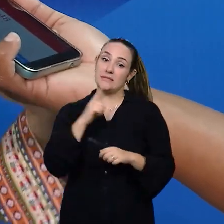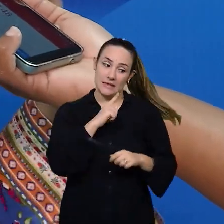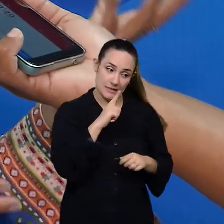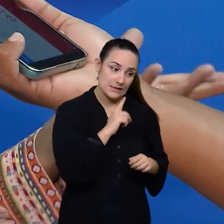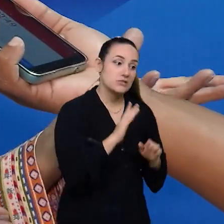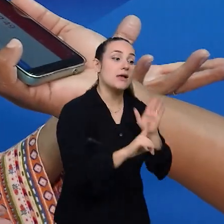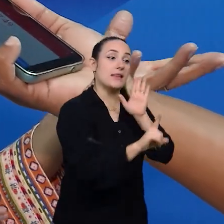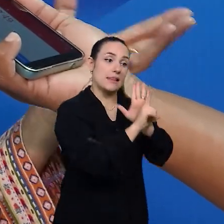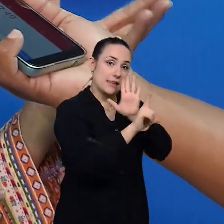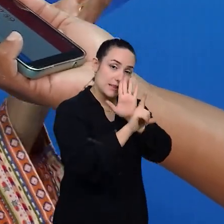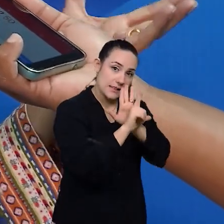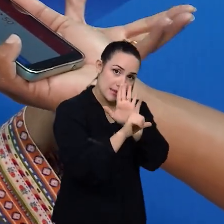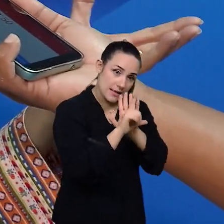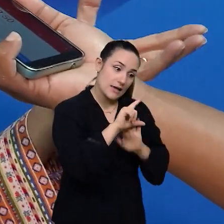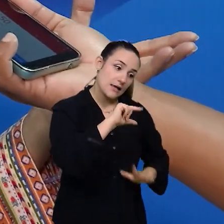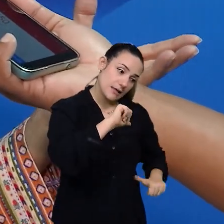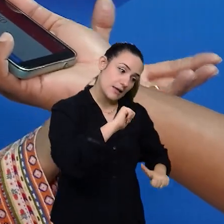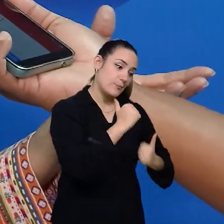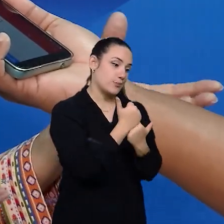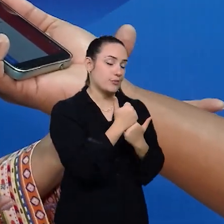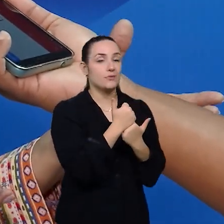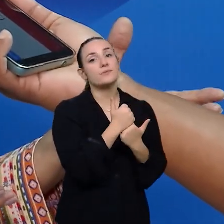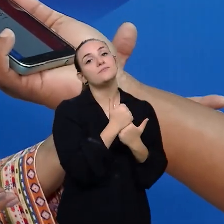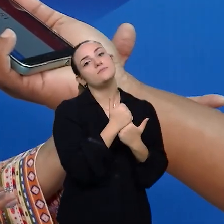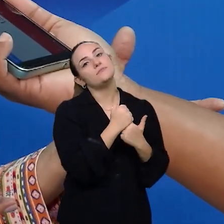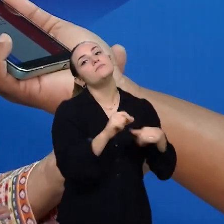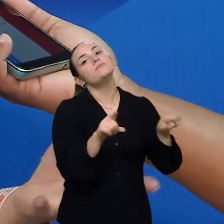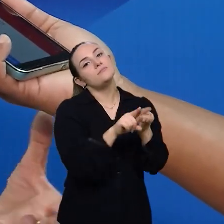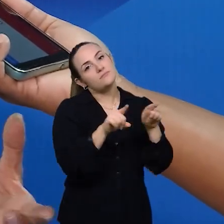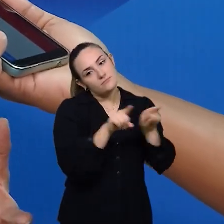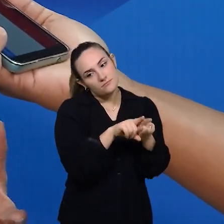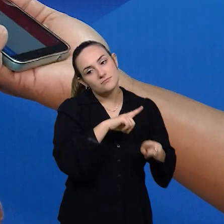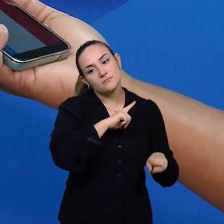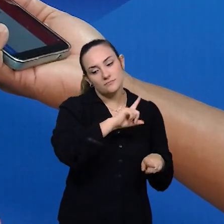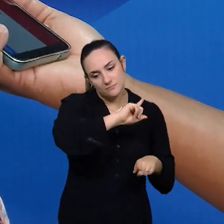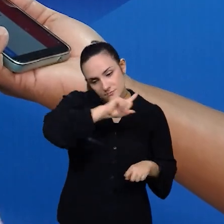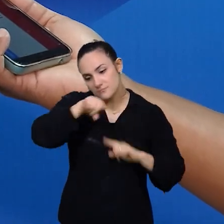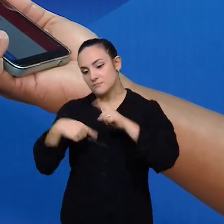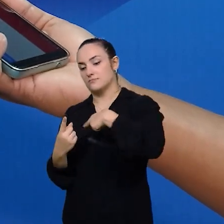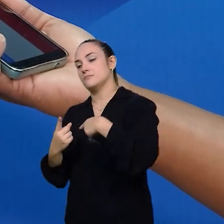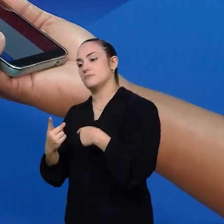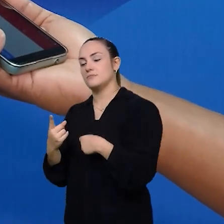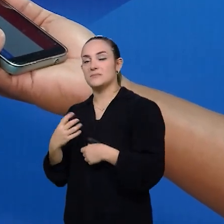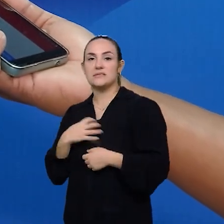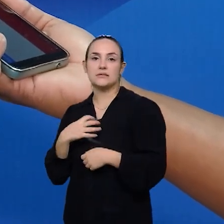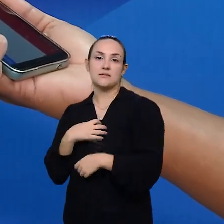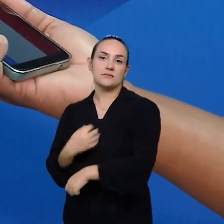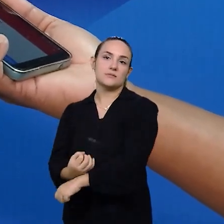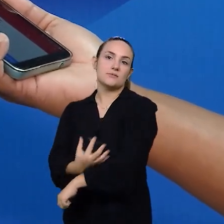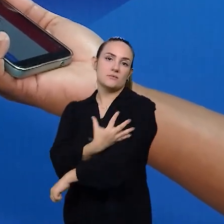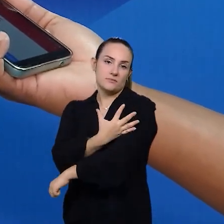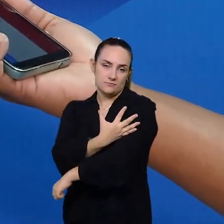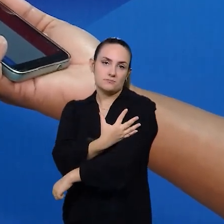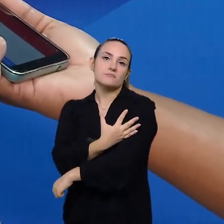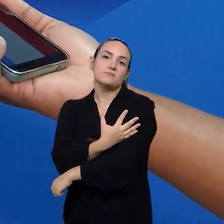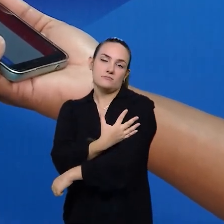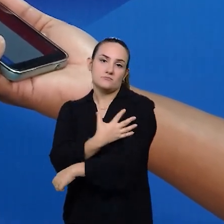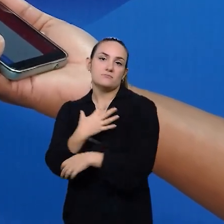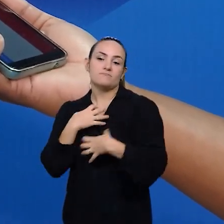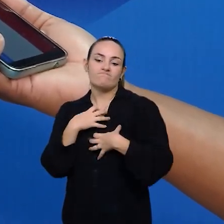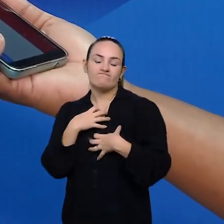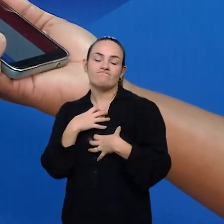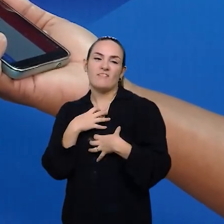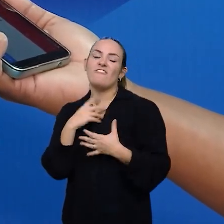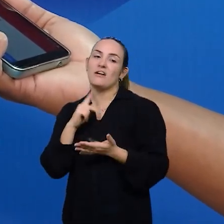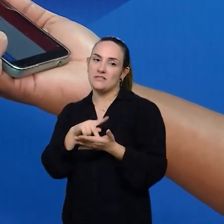lado legal do amparo pela lei, você tem no seu emocional o